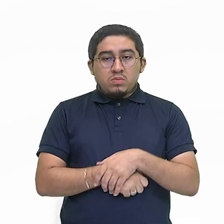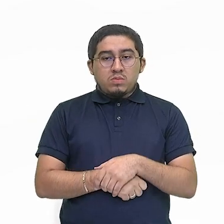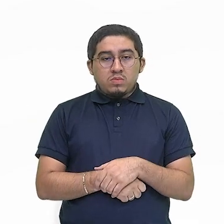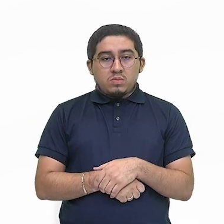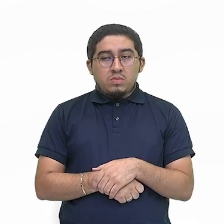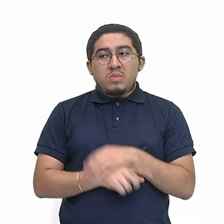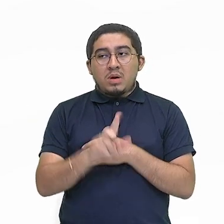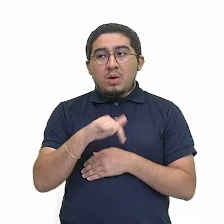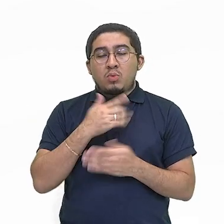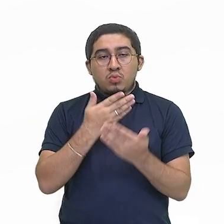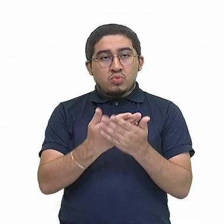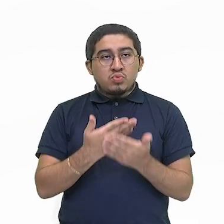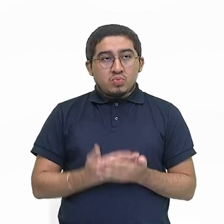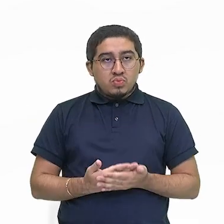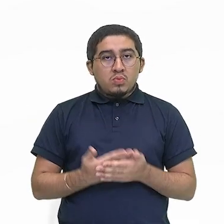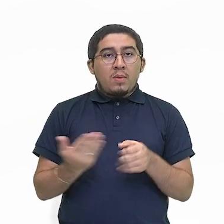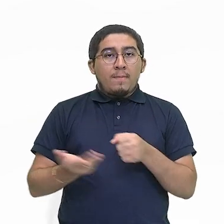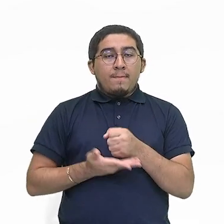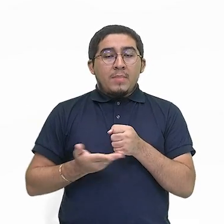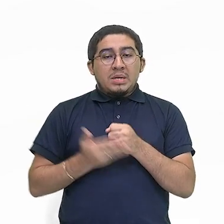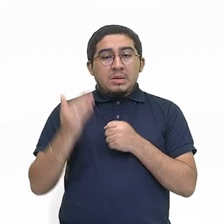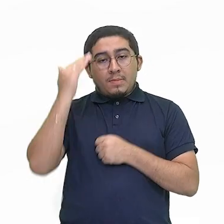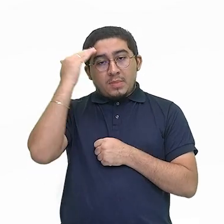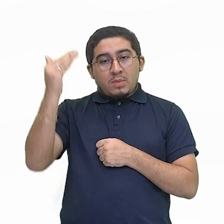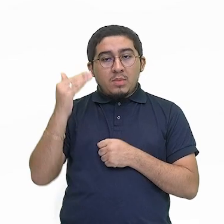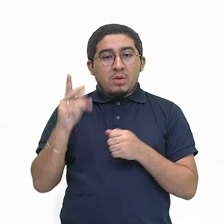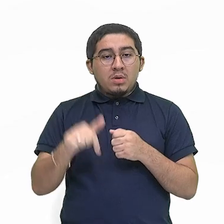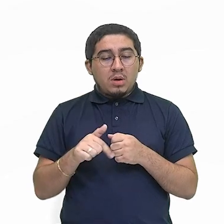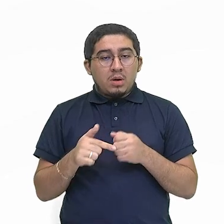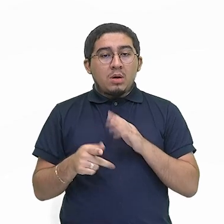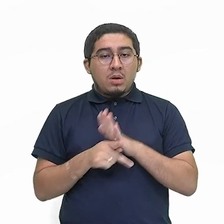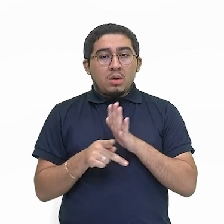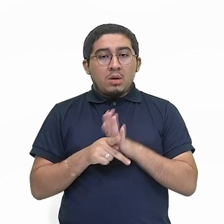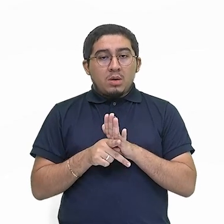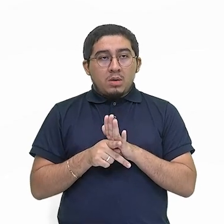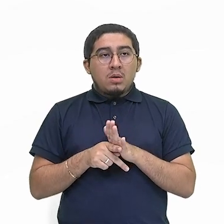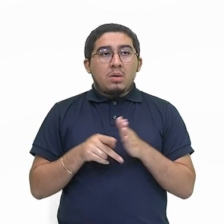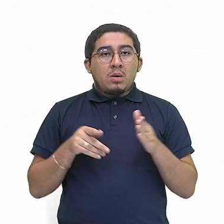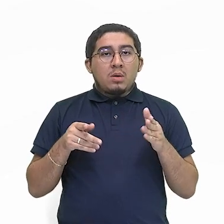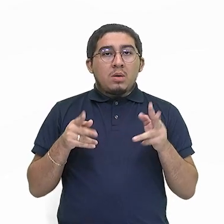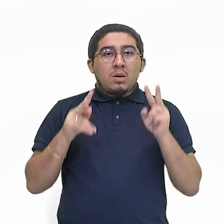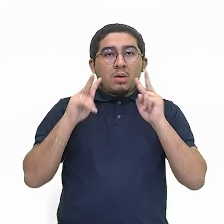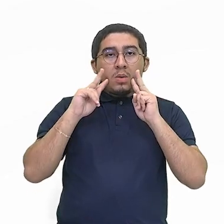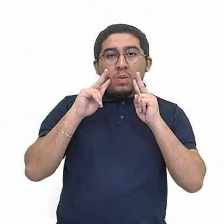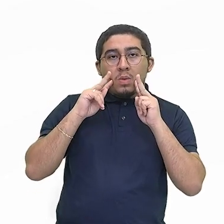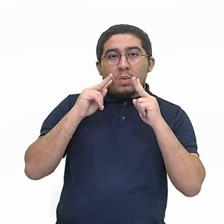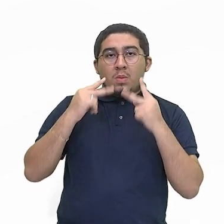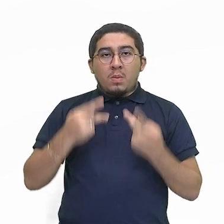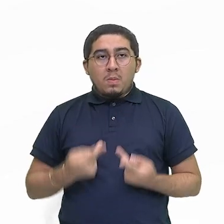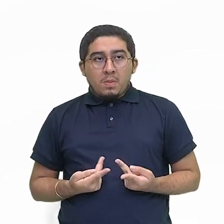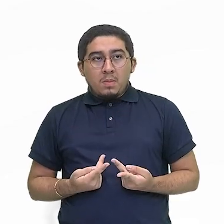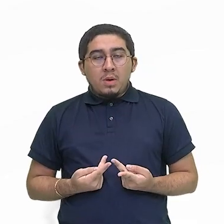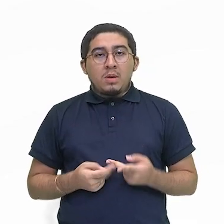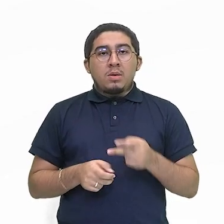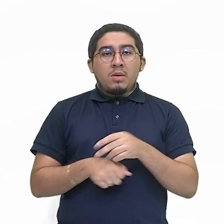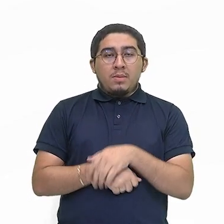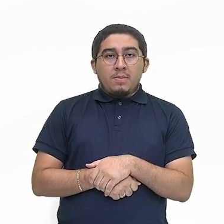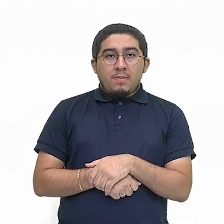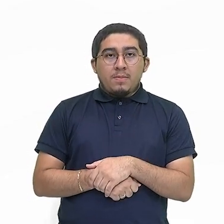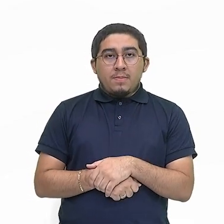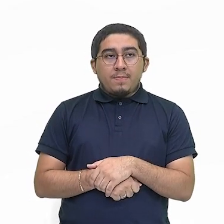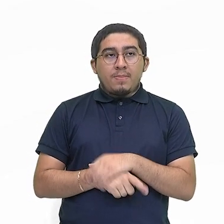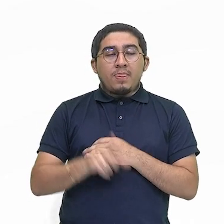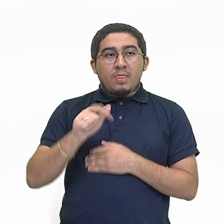central na formação humana, esse processo ele vai ganhar força a partir da